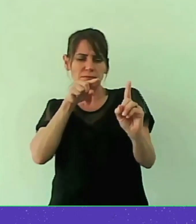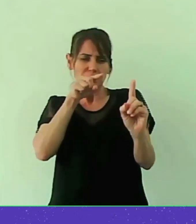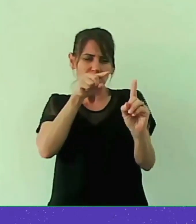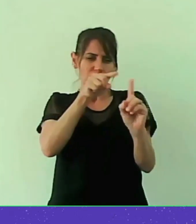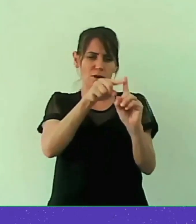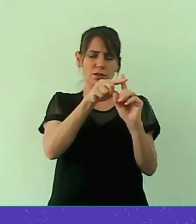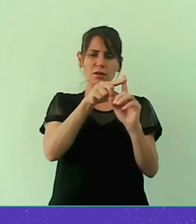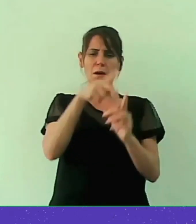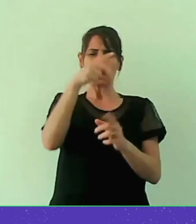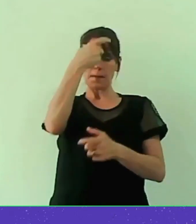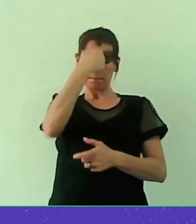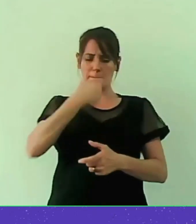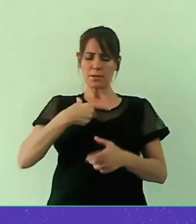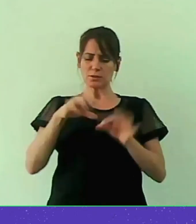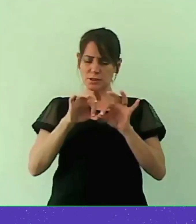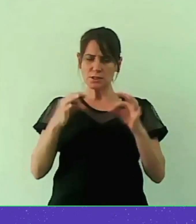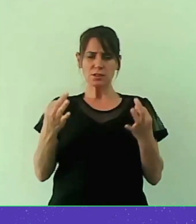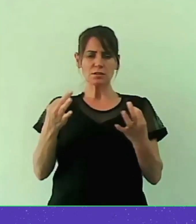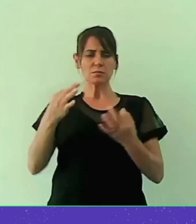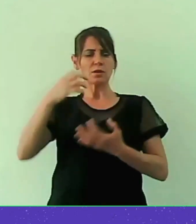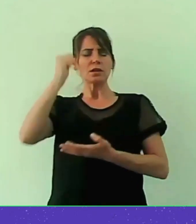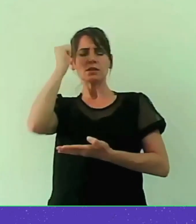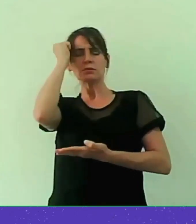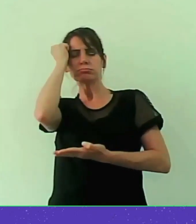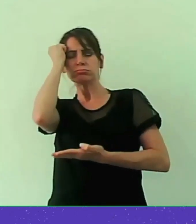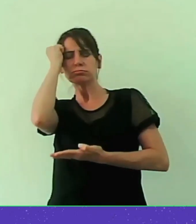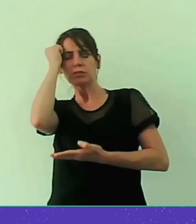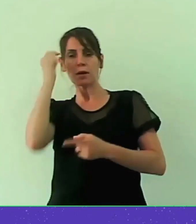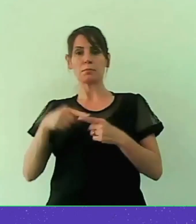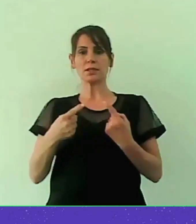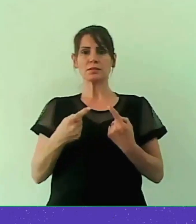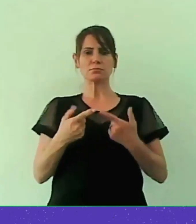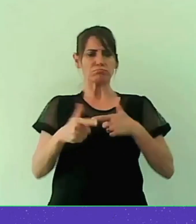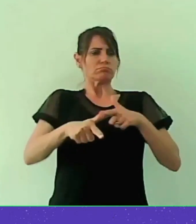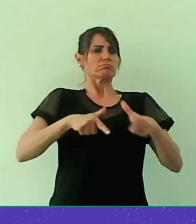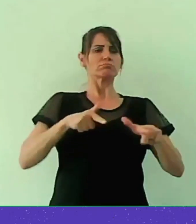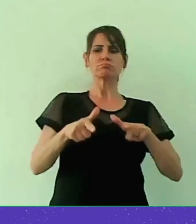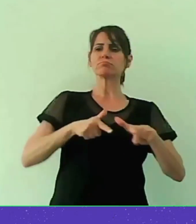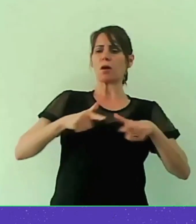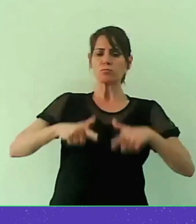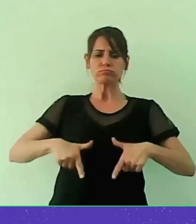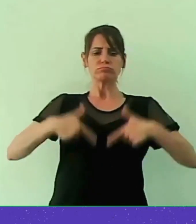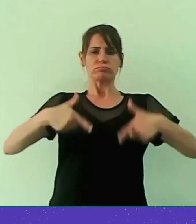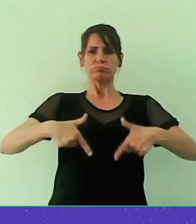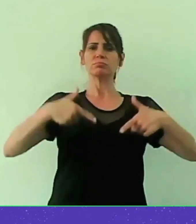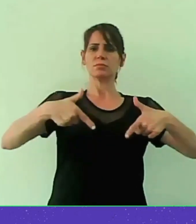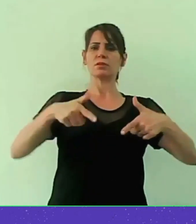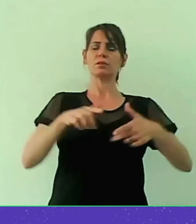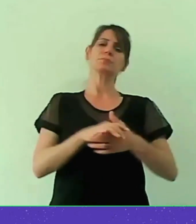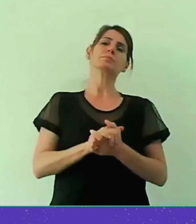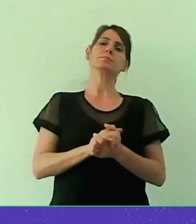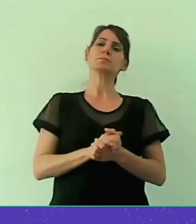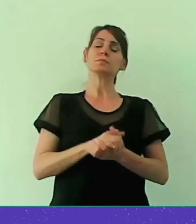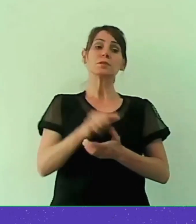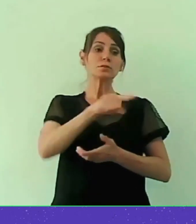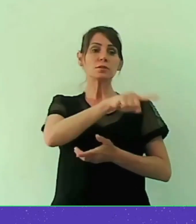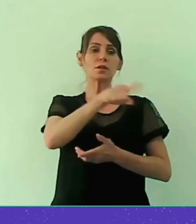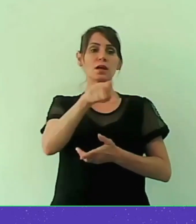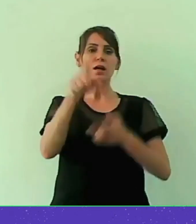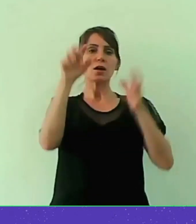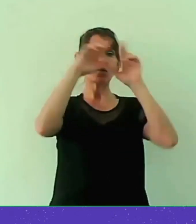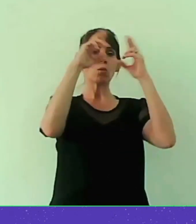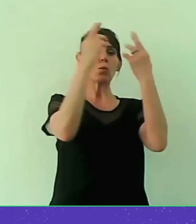humildes, arrependidos, mas ativos. Para estes, o reino dos céus já é.